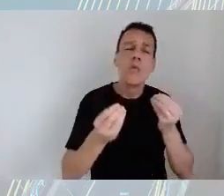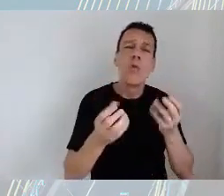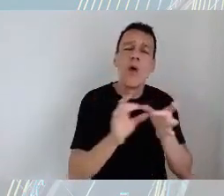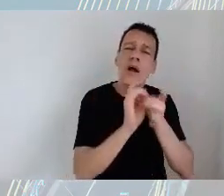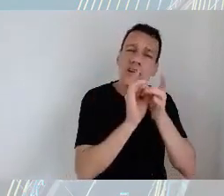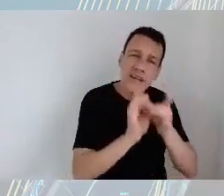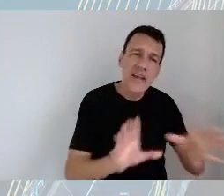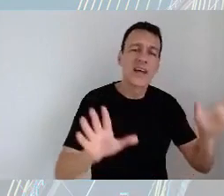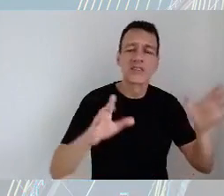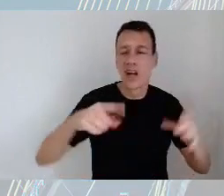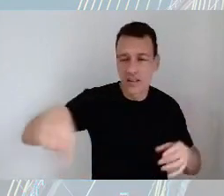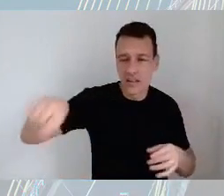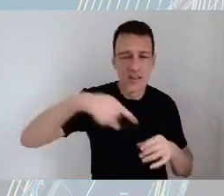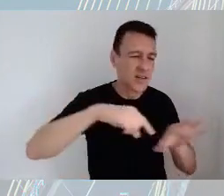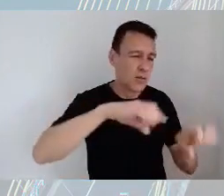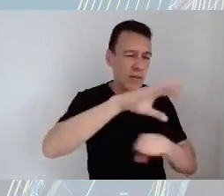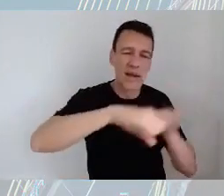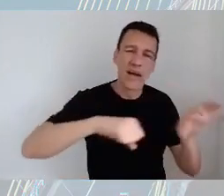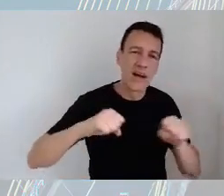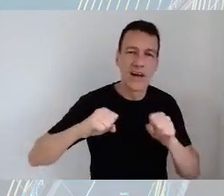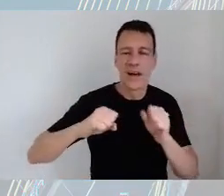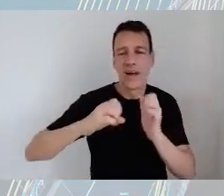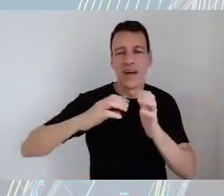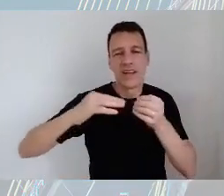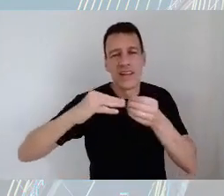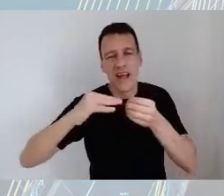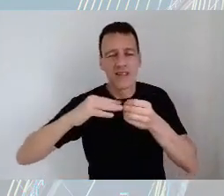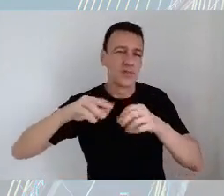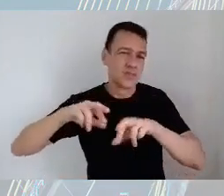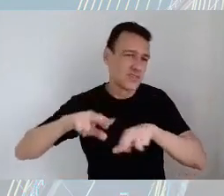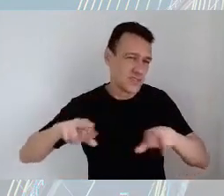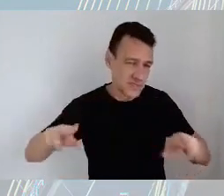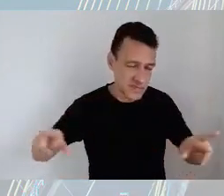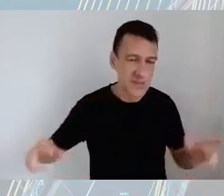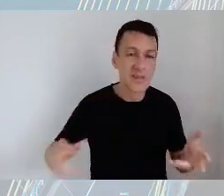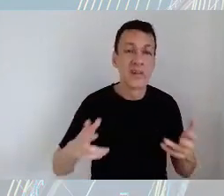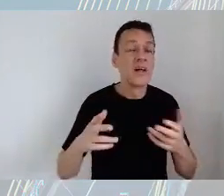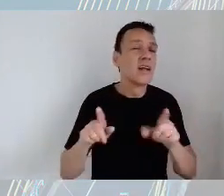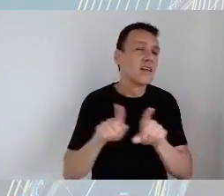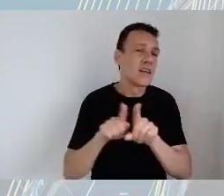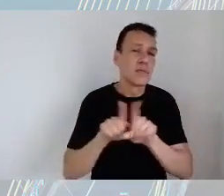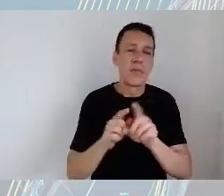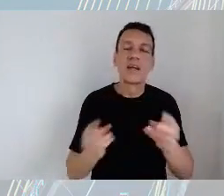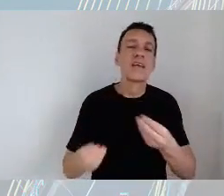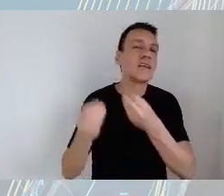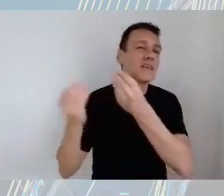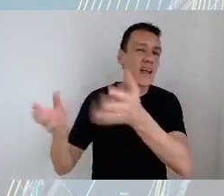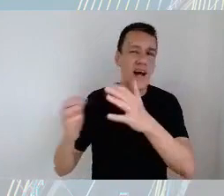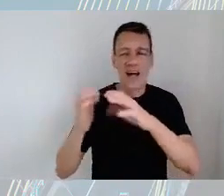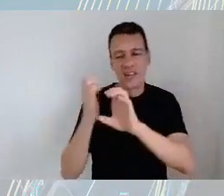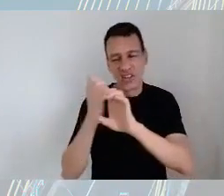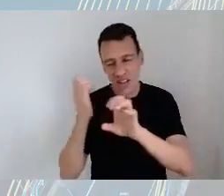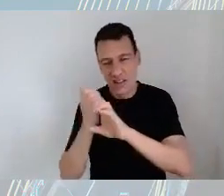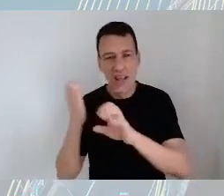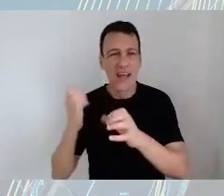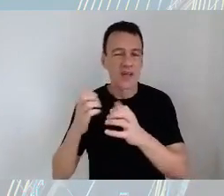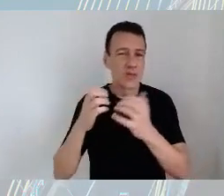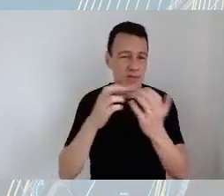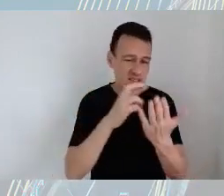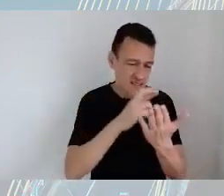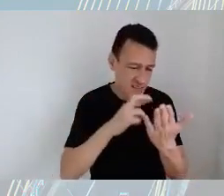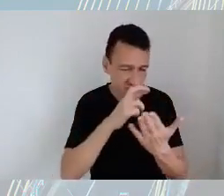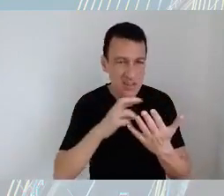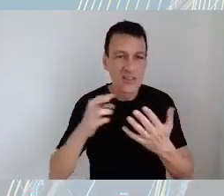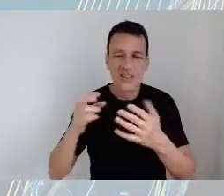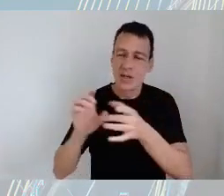e também gerar bastante eficiência para os nossos engenheiros, cientistas e analistas de dados. O time de governança também, que olha para a parte de governança de